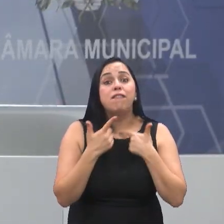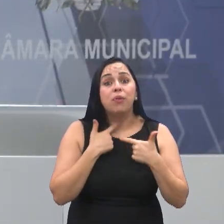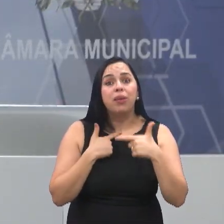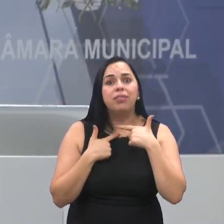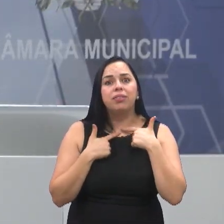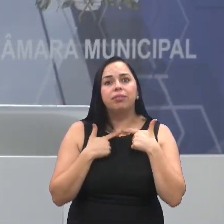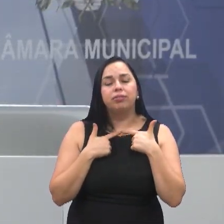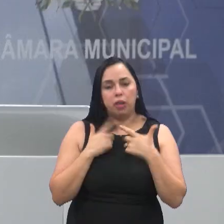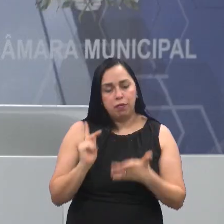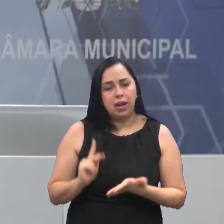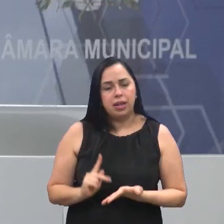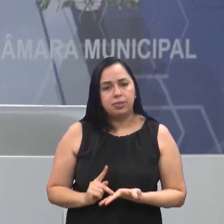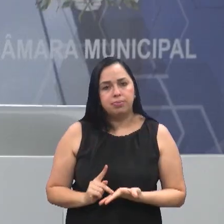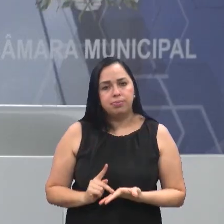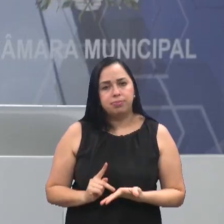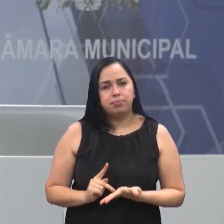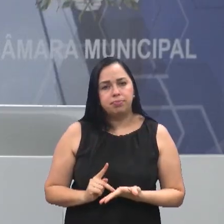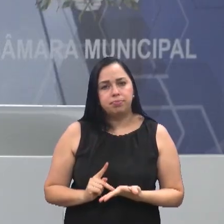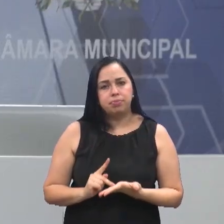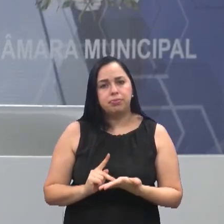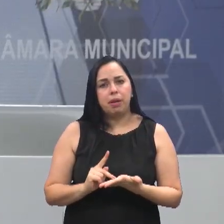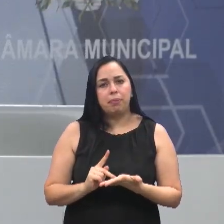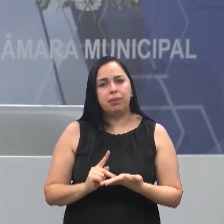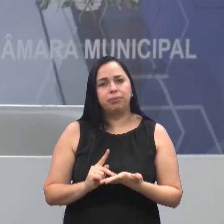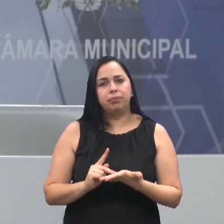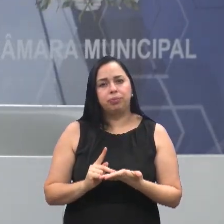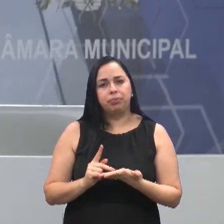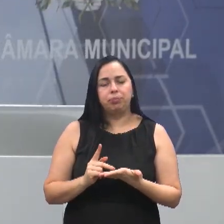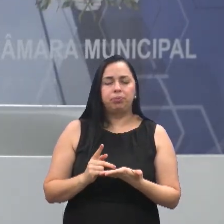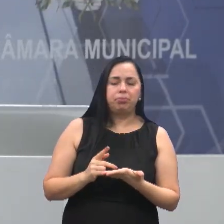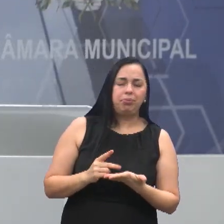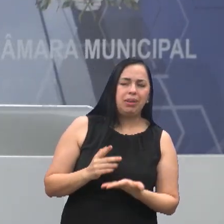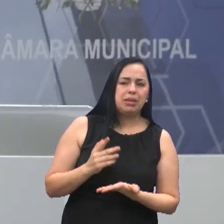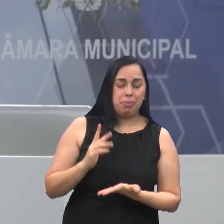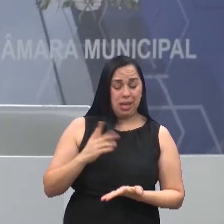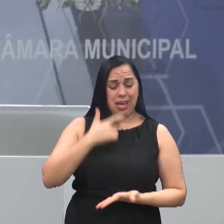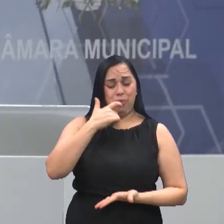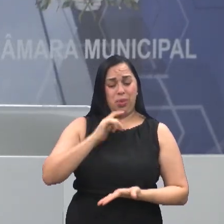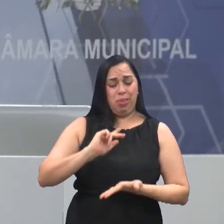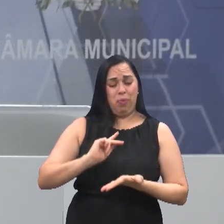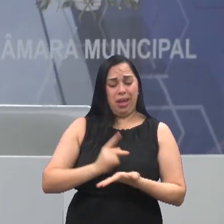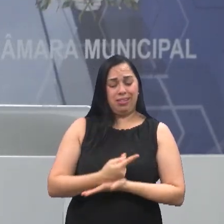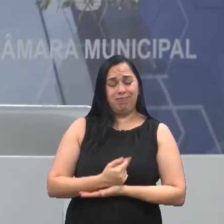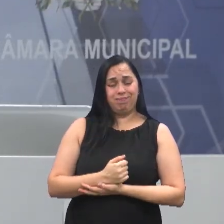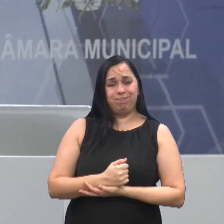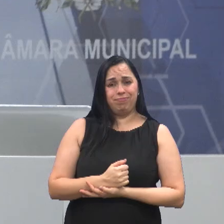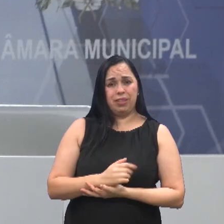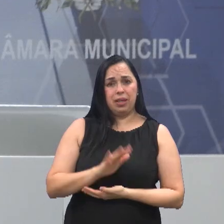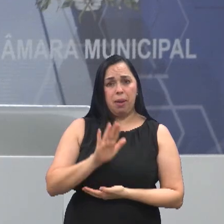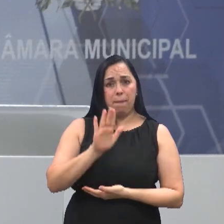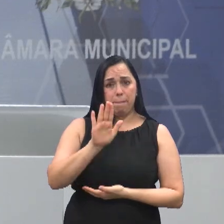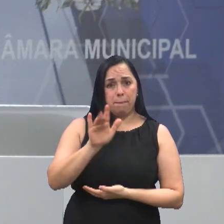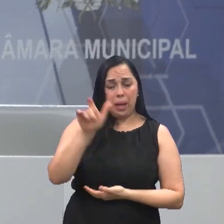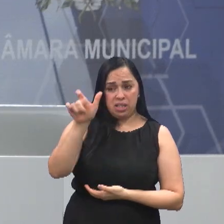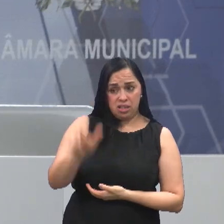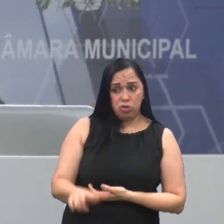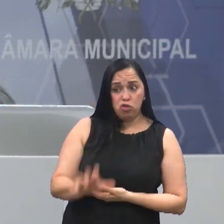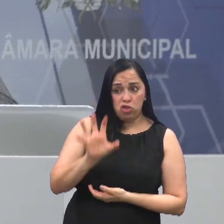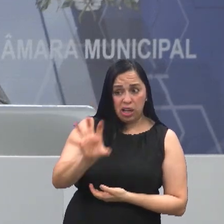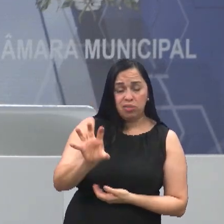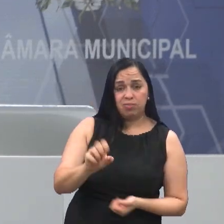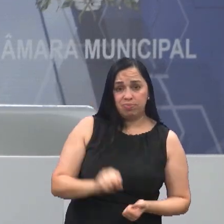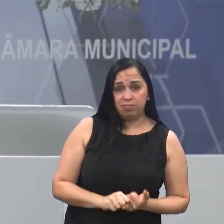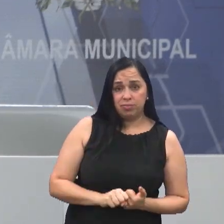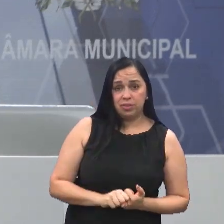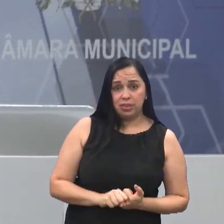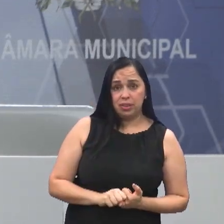enganado. E o que vai demonstrar se eu estou enganado ou não sou eu, é a postura de Vossa Excelência. Não